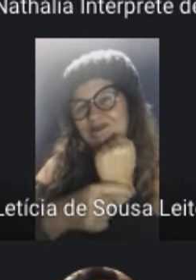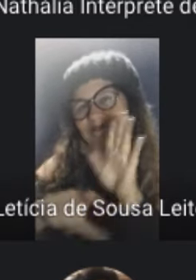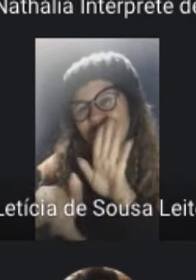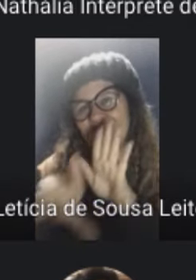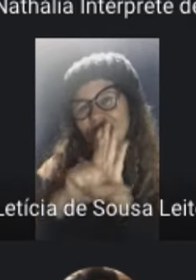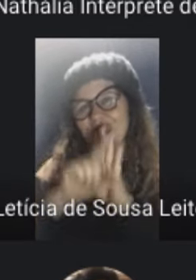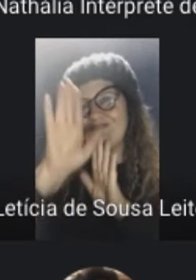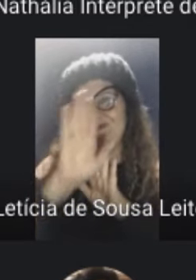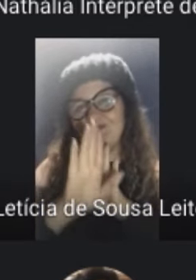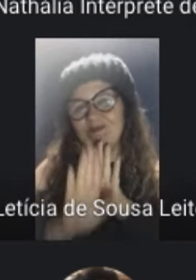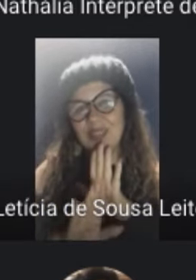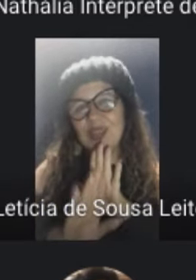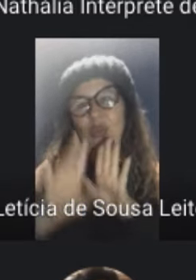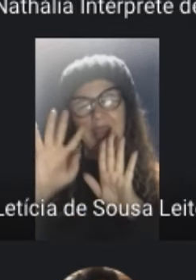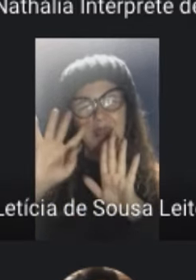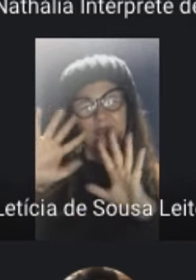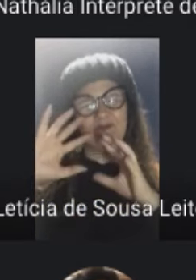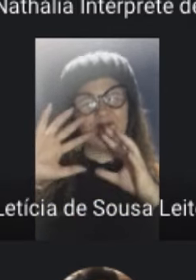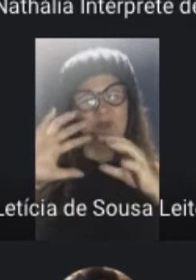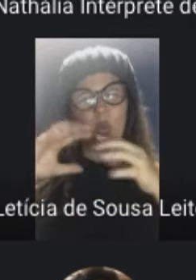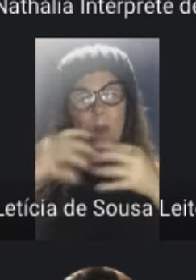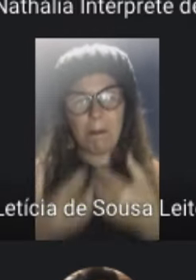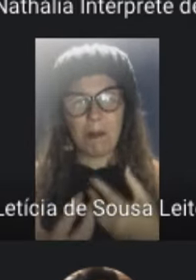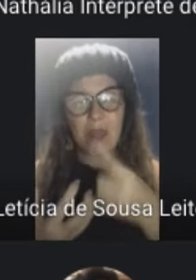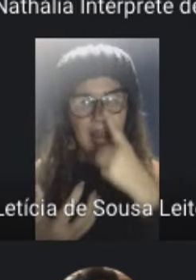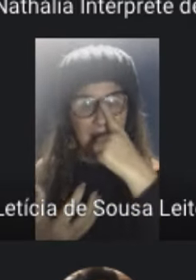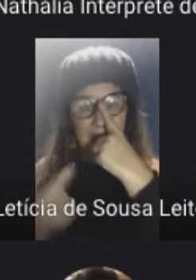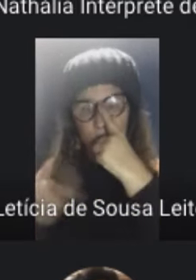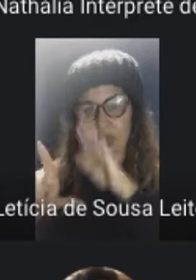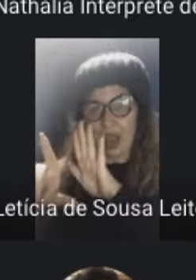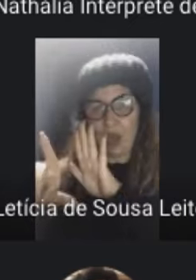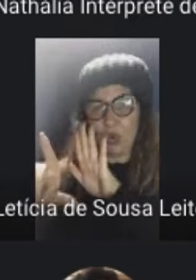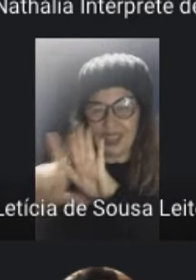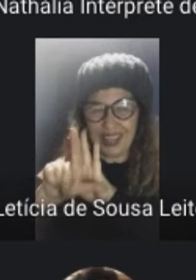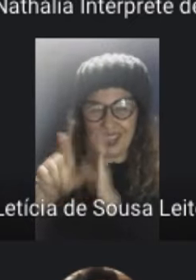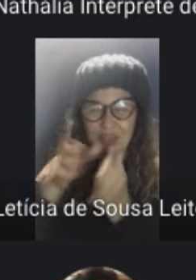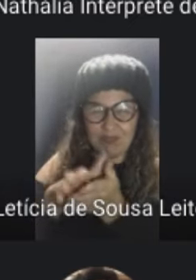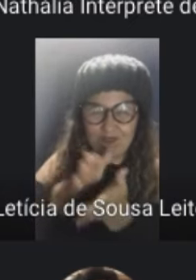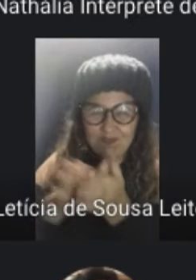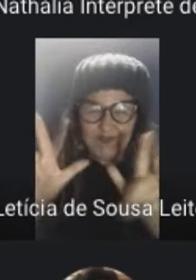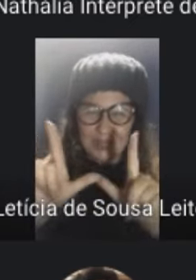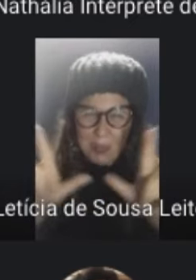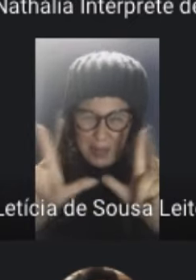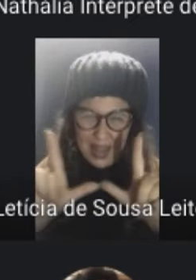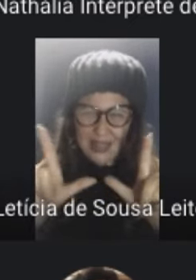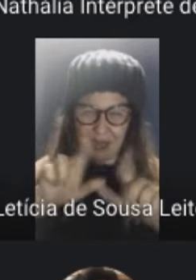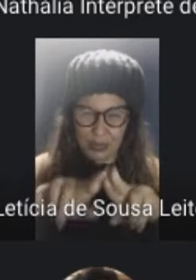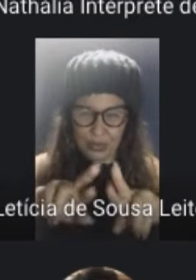mais complexa do que a lei de imprensa, porque você não tem